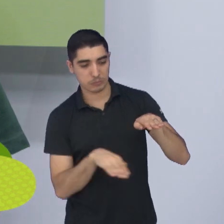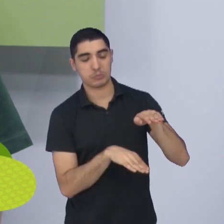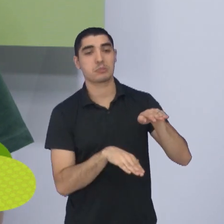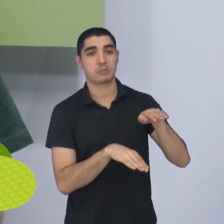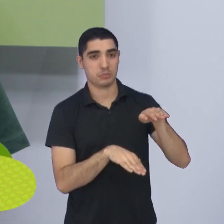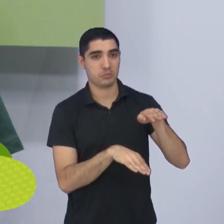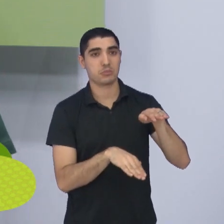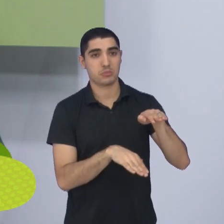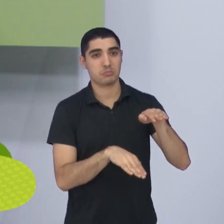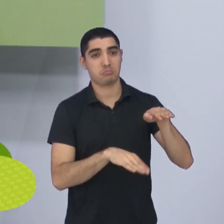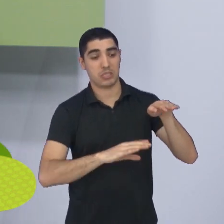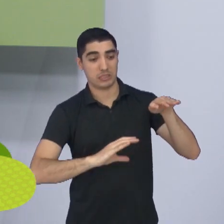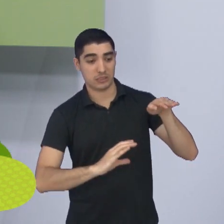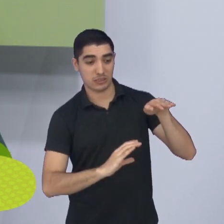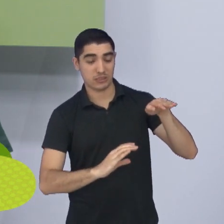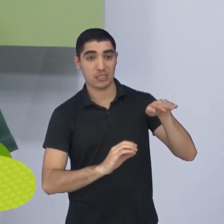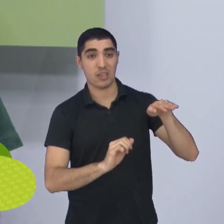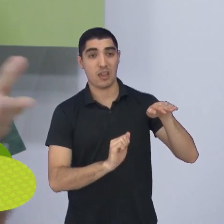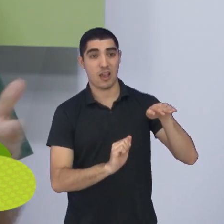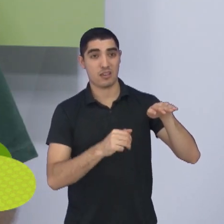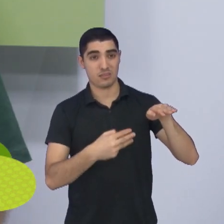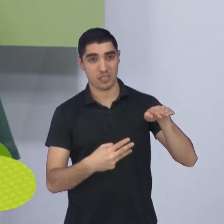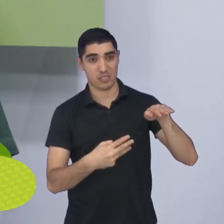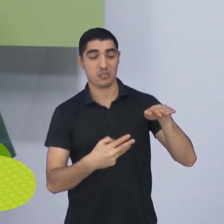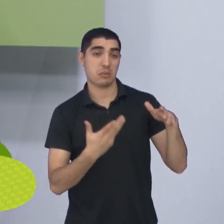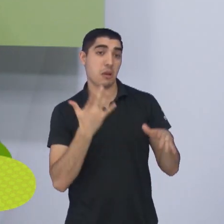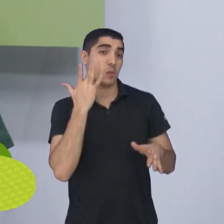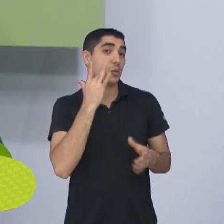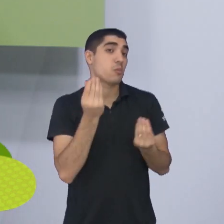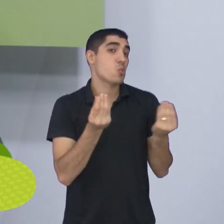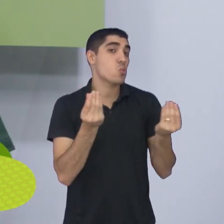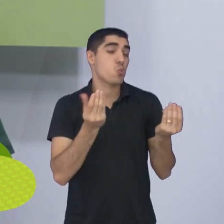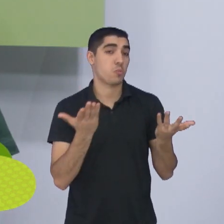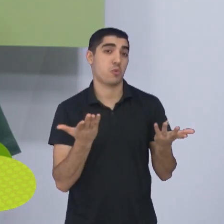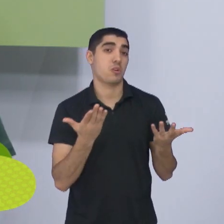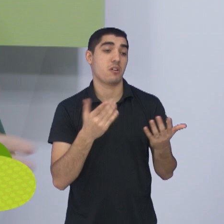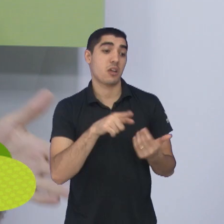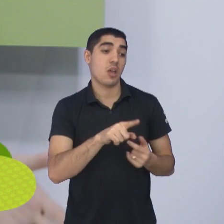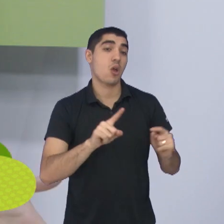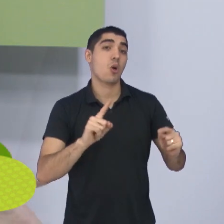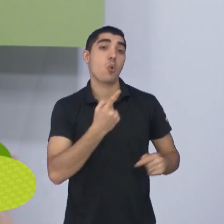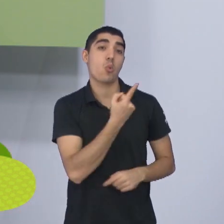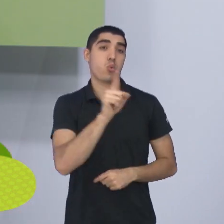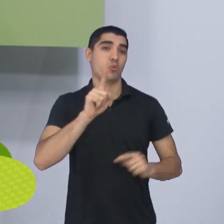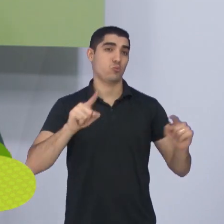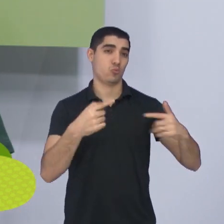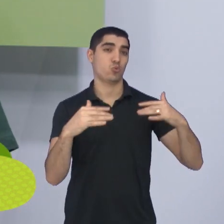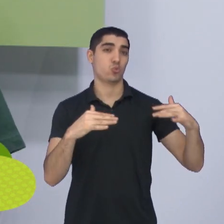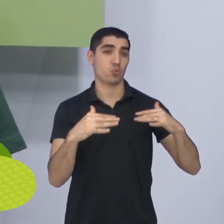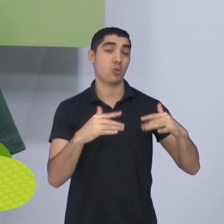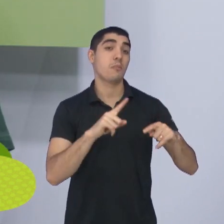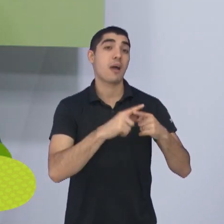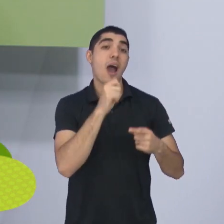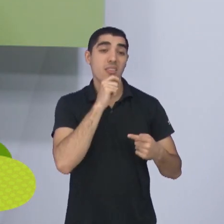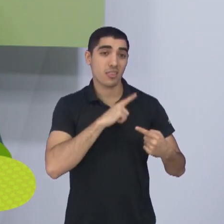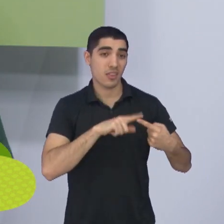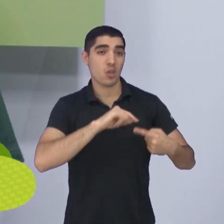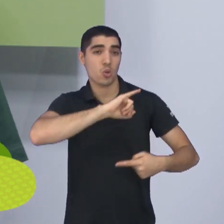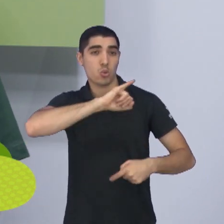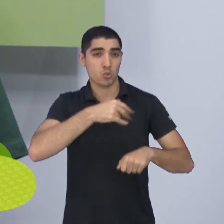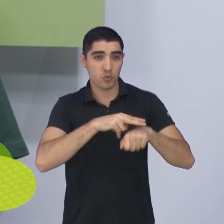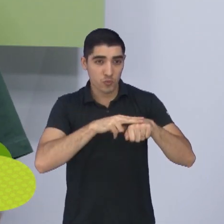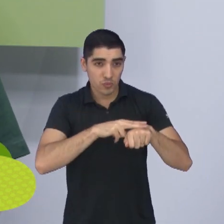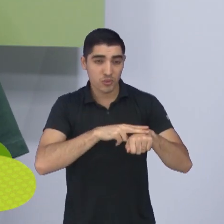desse rebaixamento aí para a 3ª divisão. E a gente não sabe como é que vai ficar a última rodada, porque a gente está caminhando para a última rodada, mas tem o Juventude que tem menos